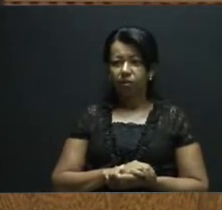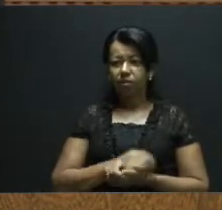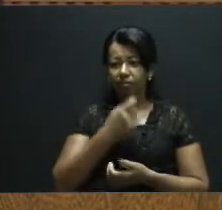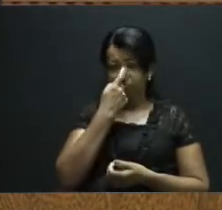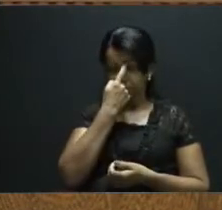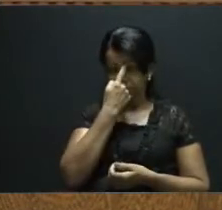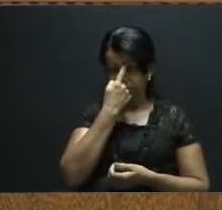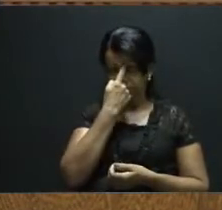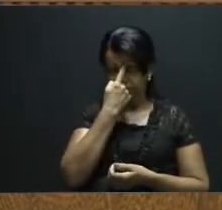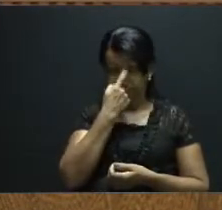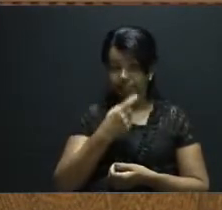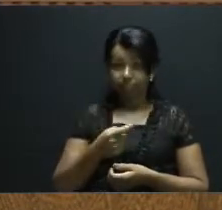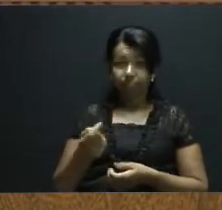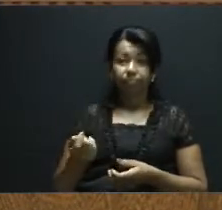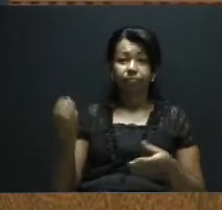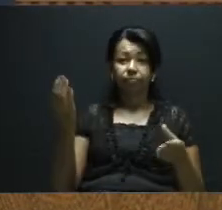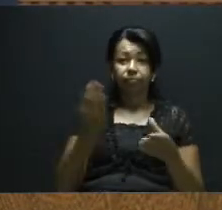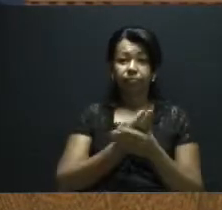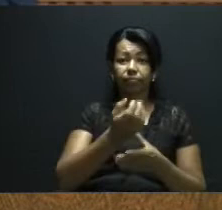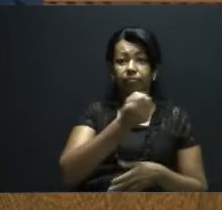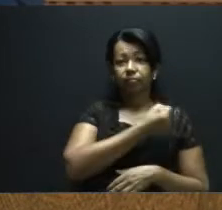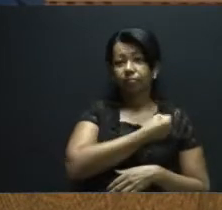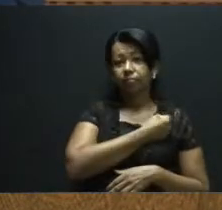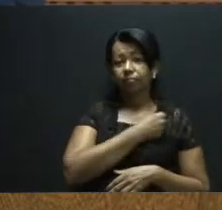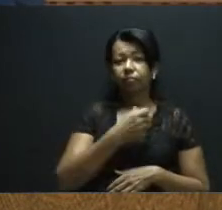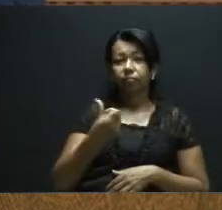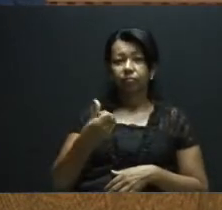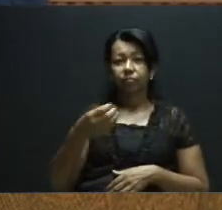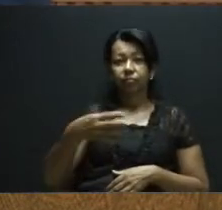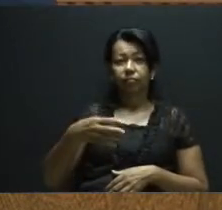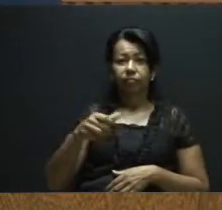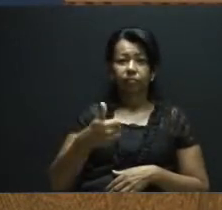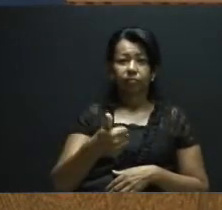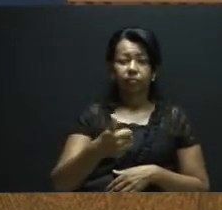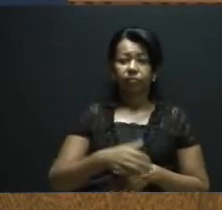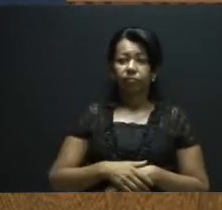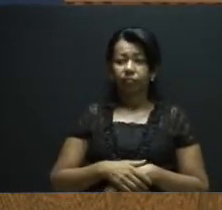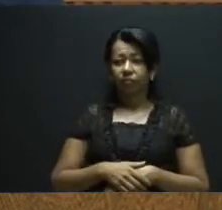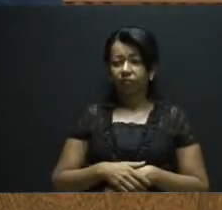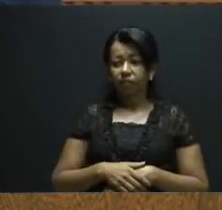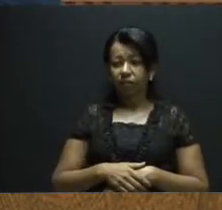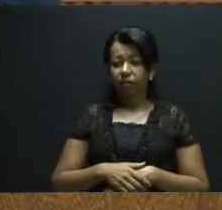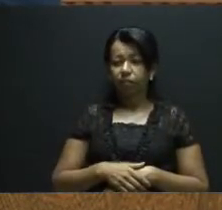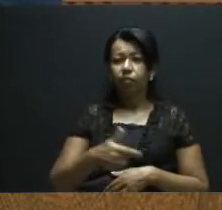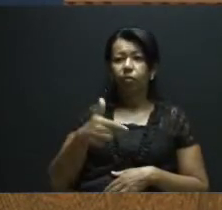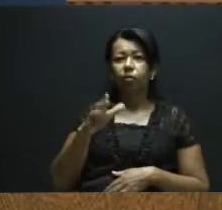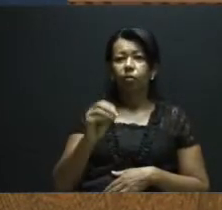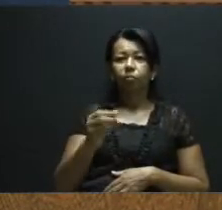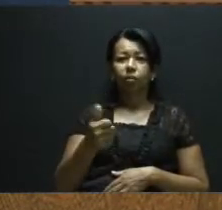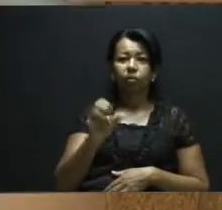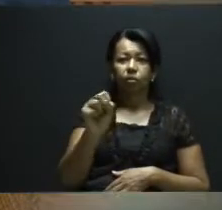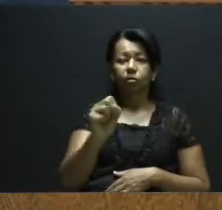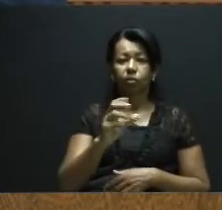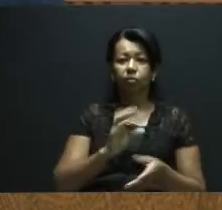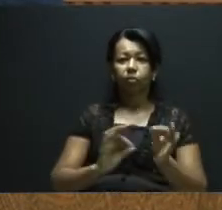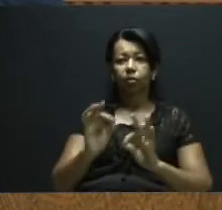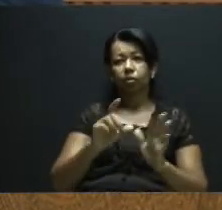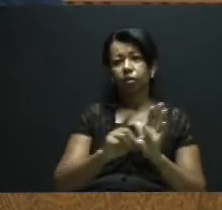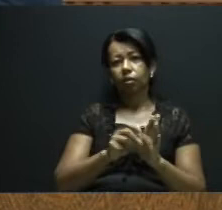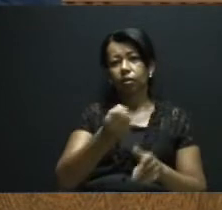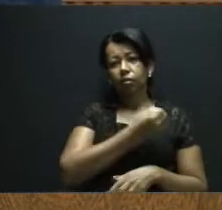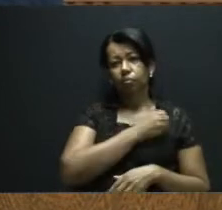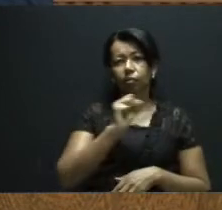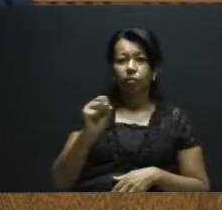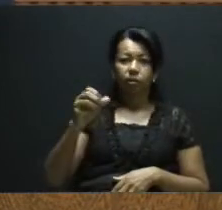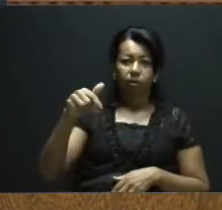o próximo item da pauta é o processo número 641 2018 projeto de lei número 87